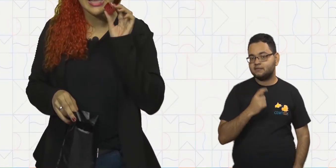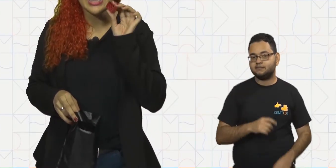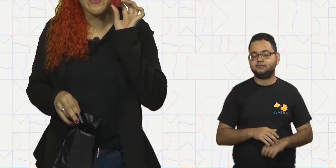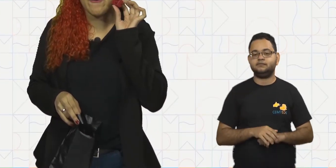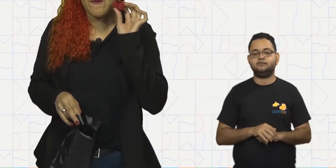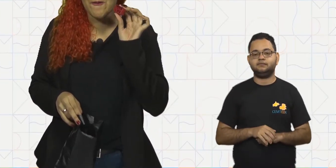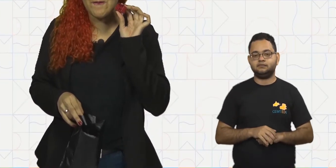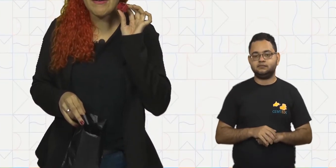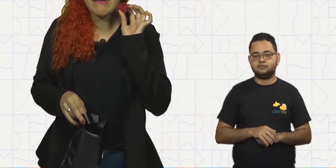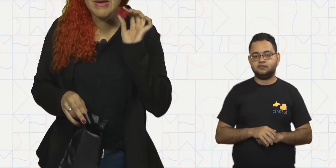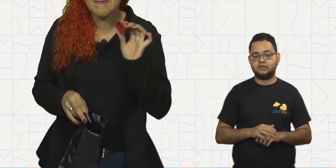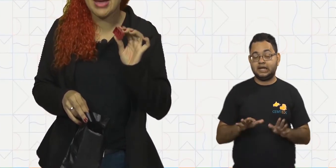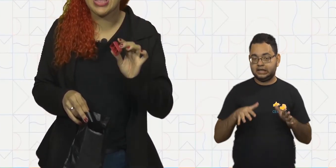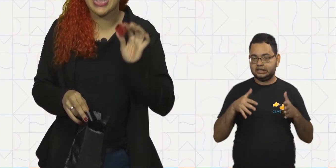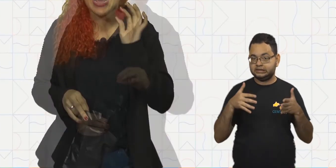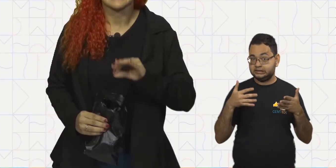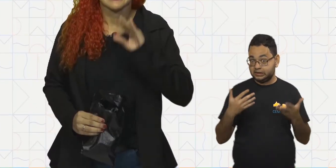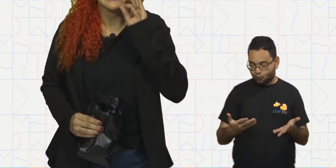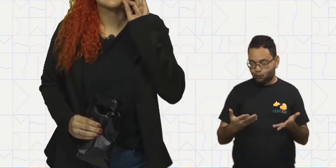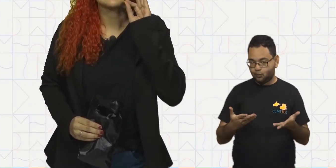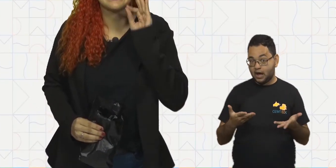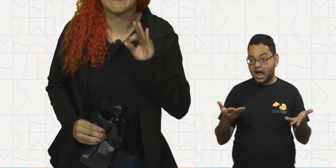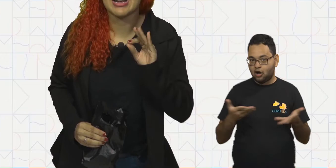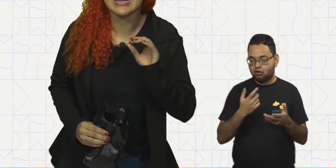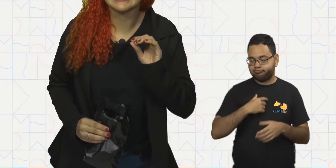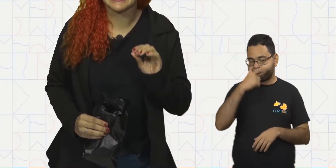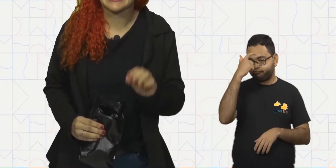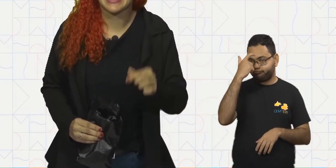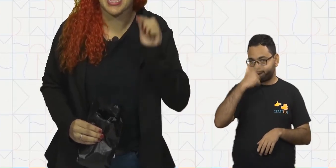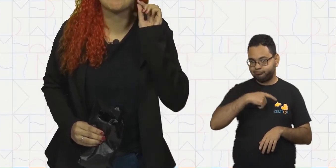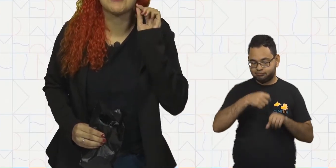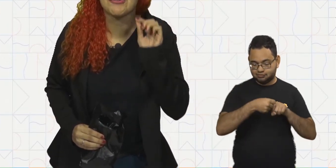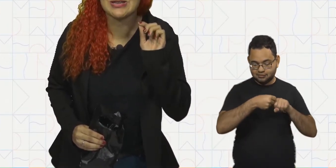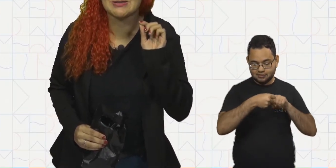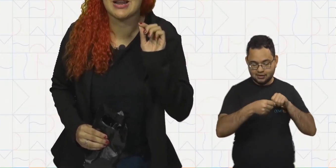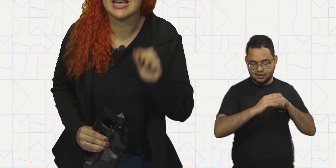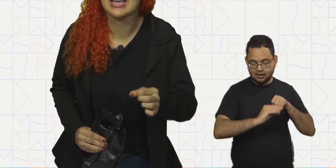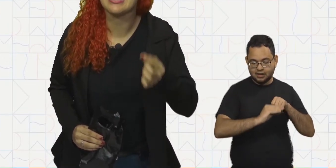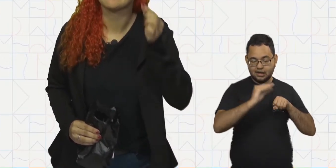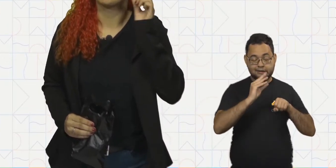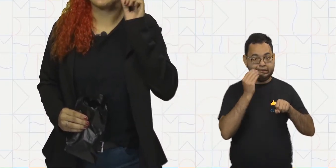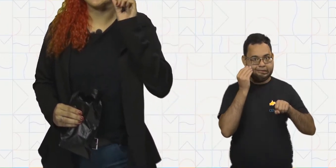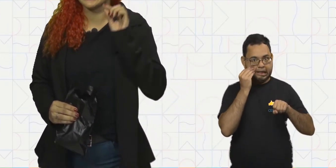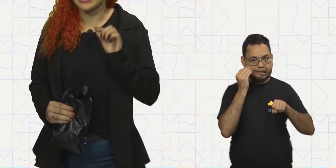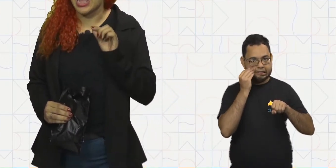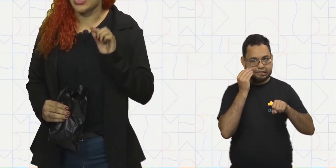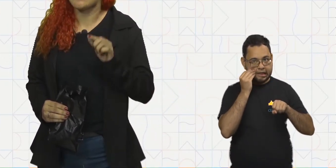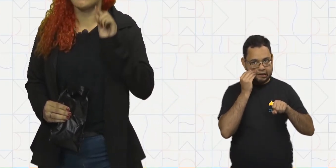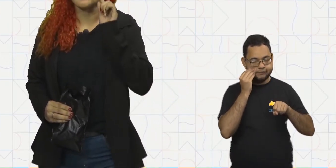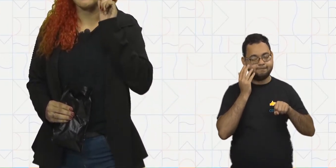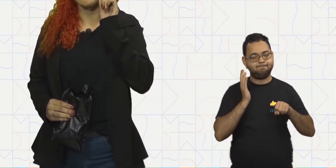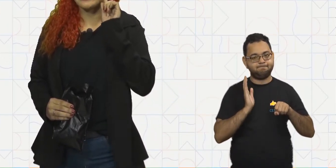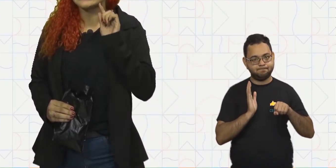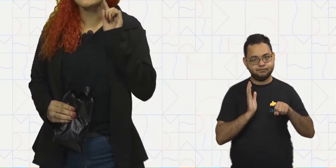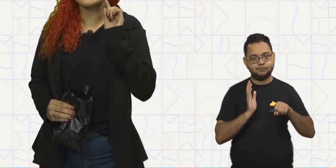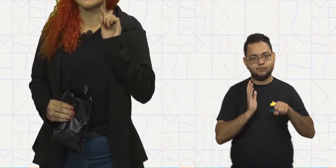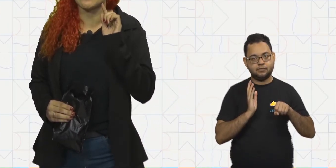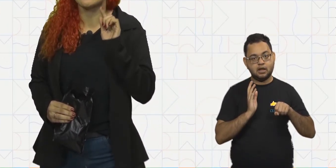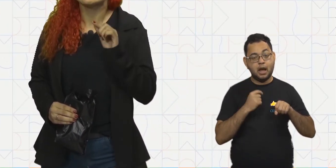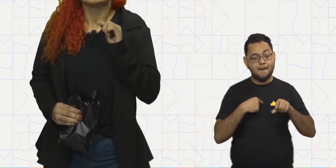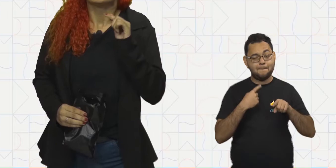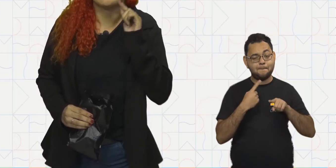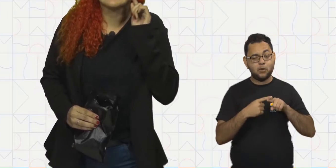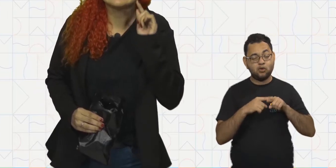e uma vermelha então criançada a professora aqui vai tentar porque